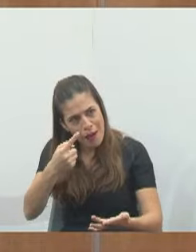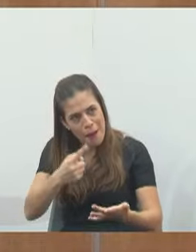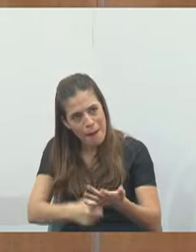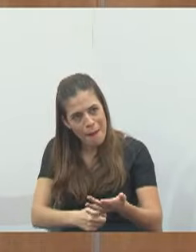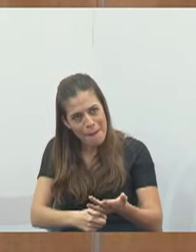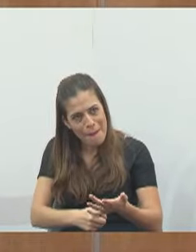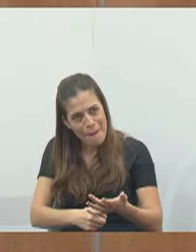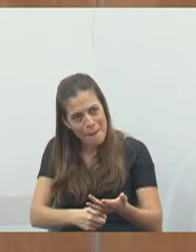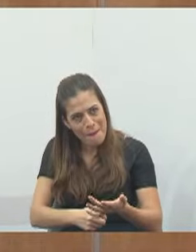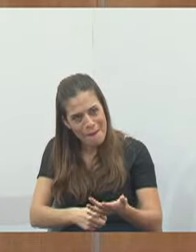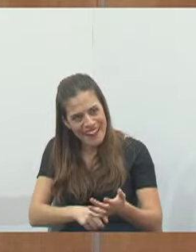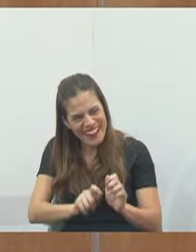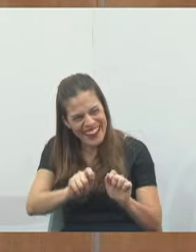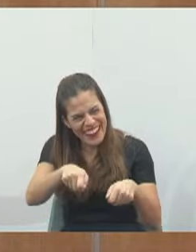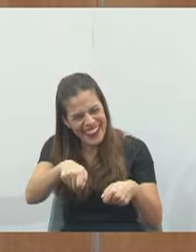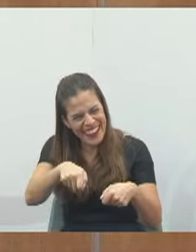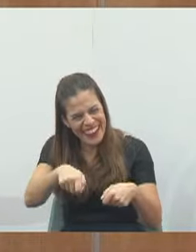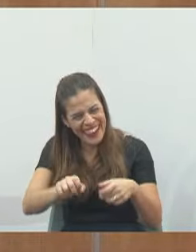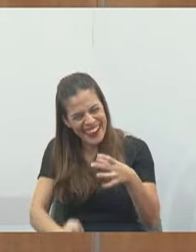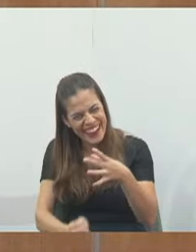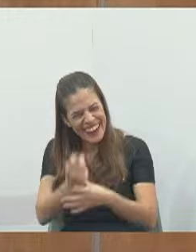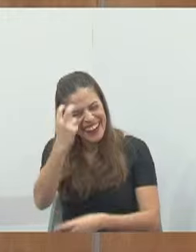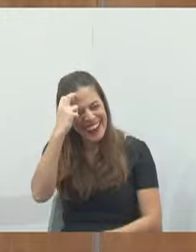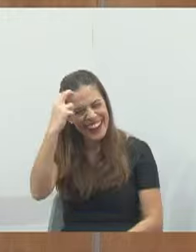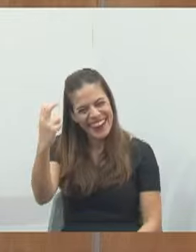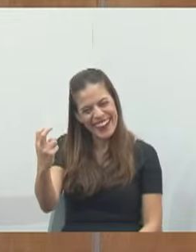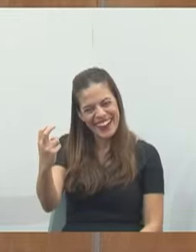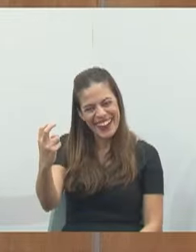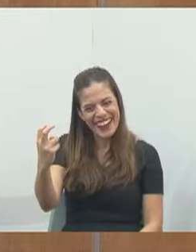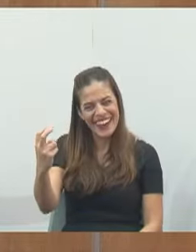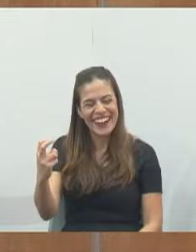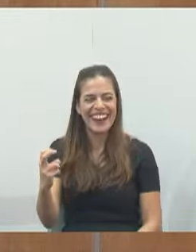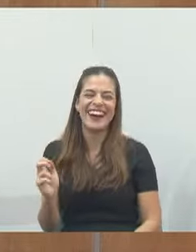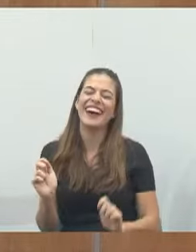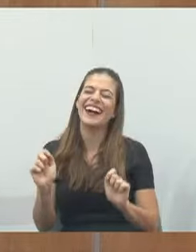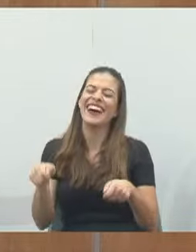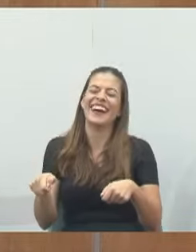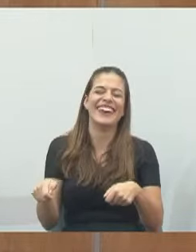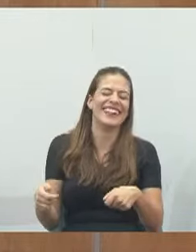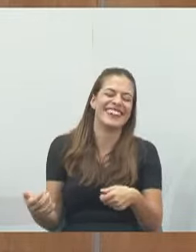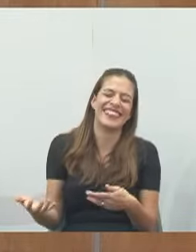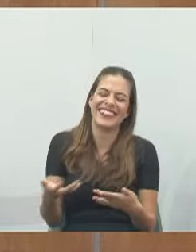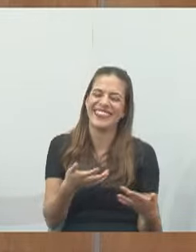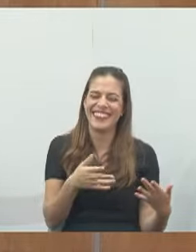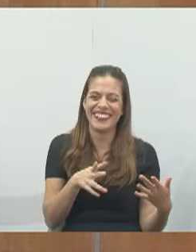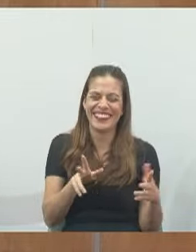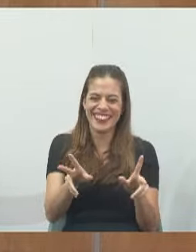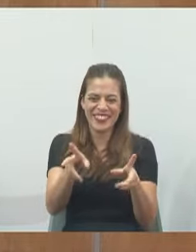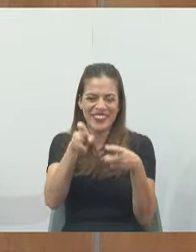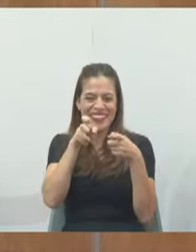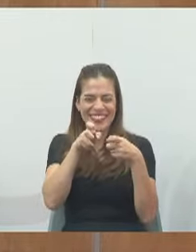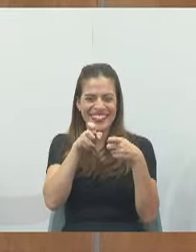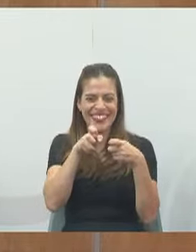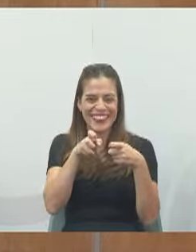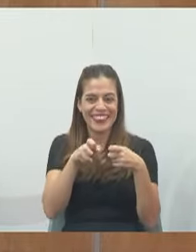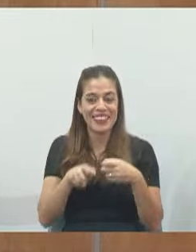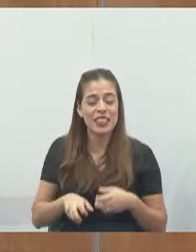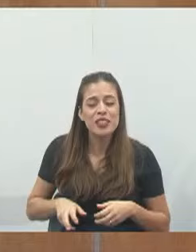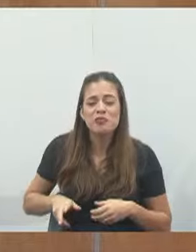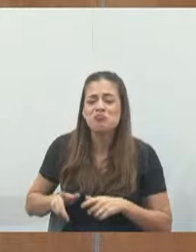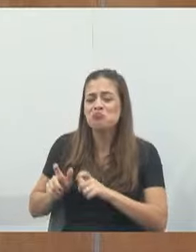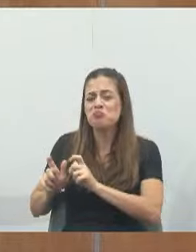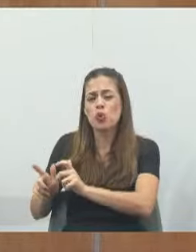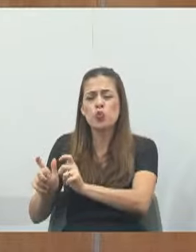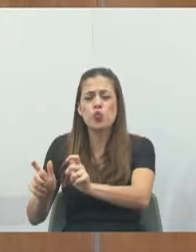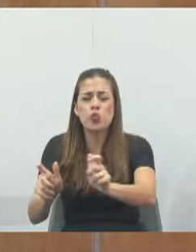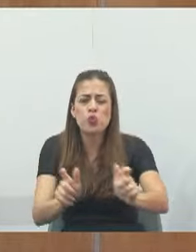competentes, e a Fundação Cultural foi, sem sombra de dúvidas, onde eu pude identificar isso, mas em todos os lugares que eu percorria